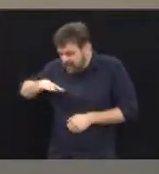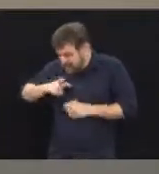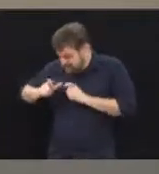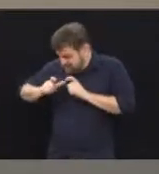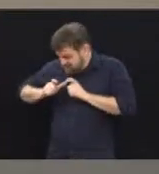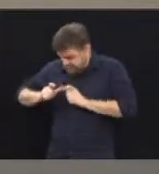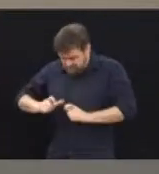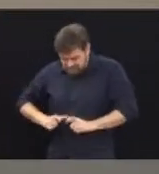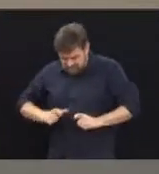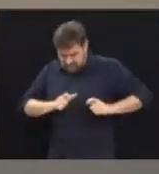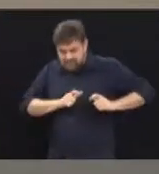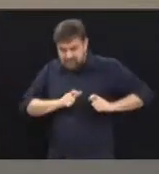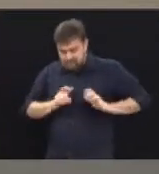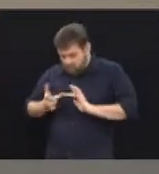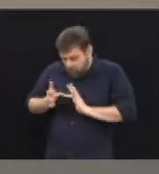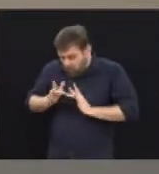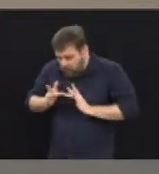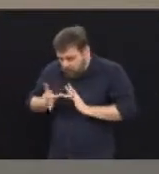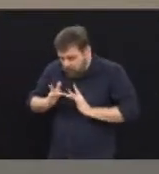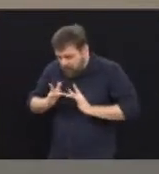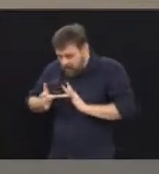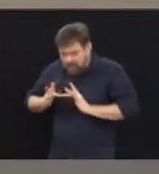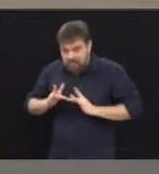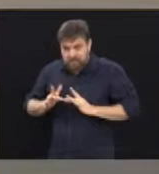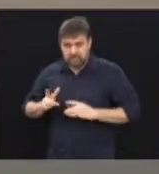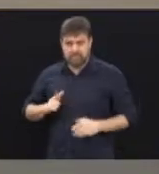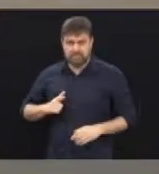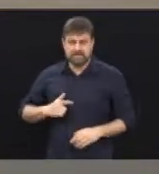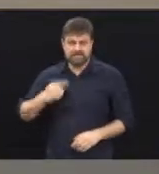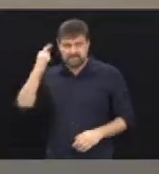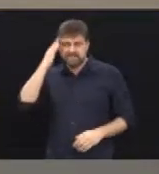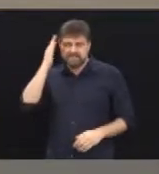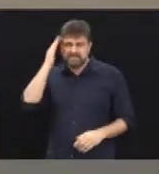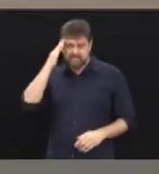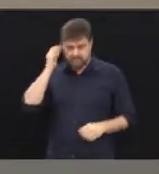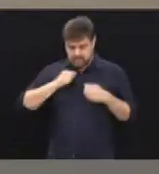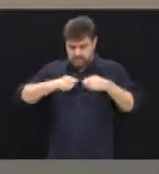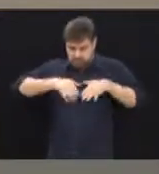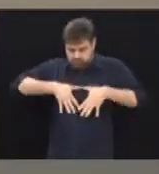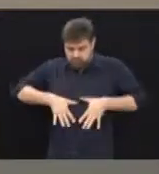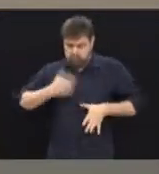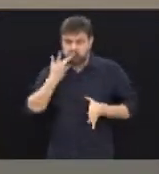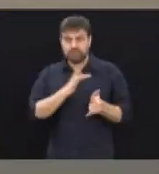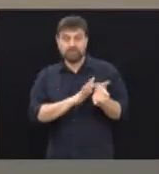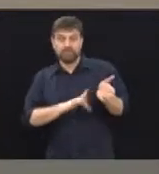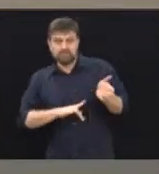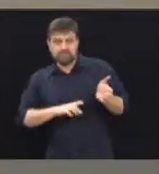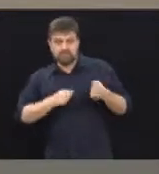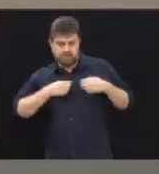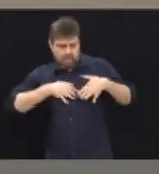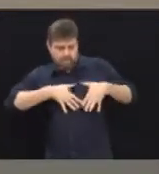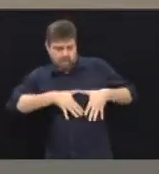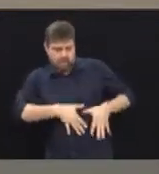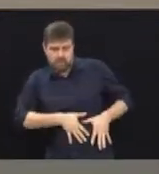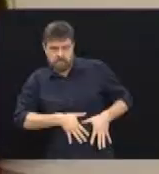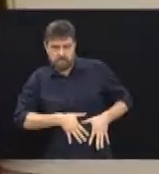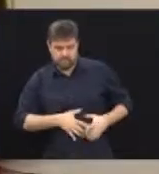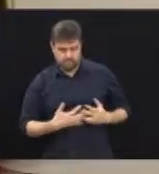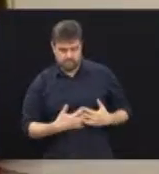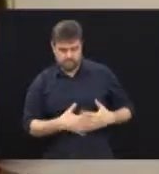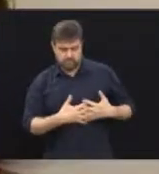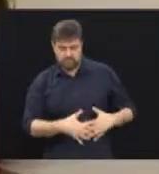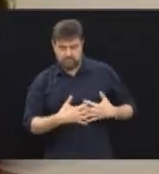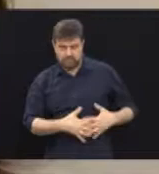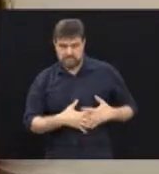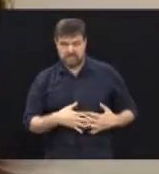lado, exatamente, como uma ligação direta. Mas a definição clássica é essa, que ele cai na corrente sanguínea e vai fazer sua ação em outro órgão.